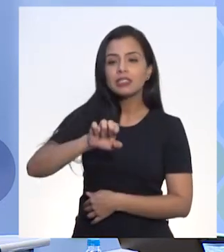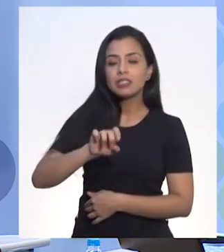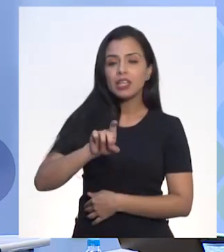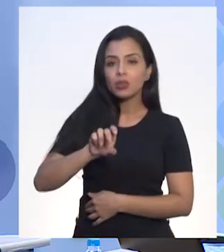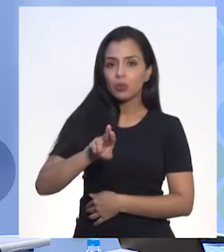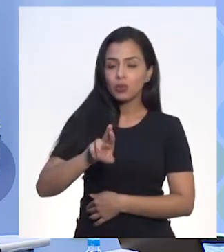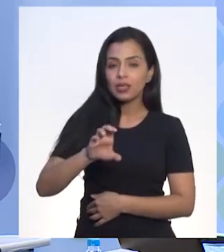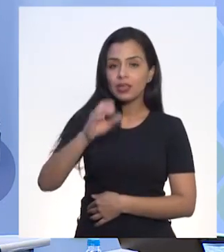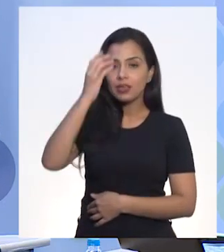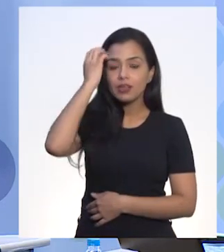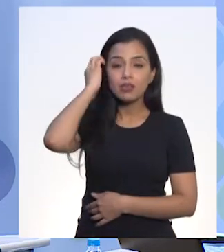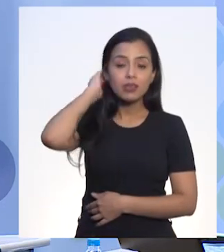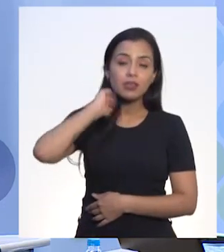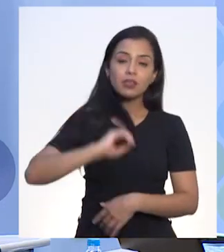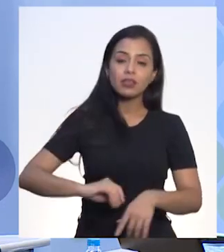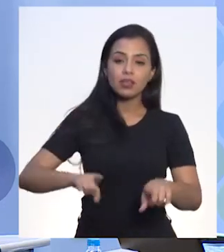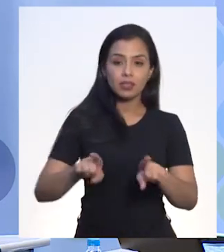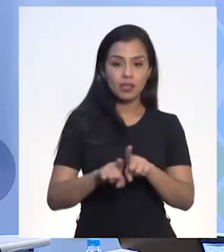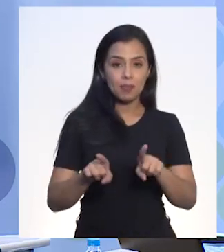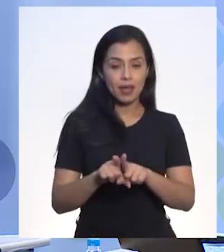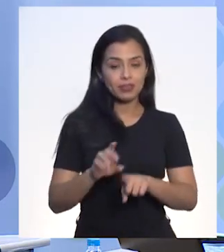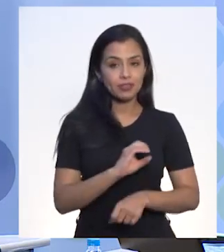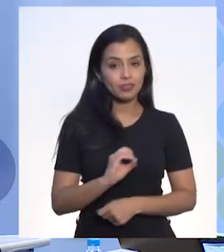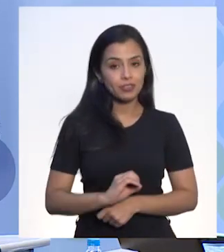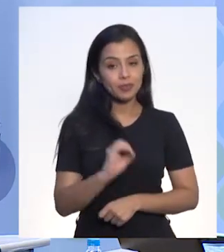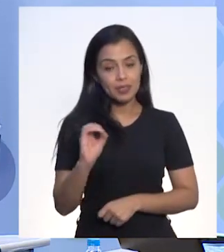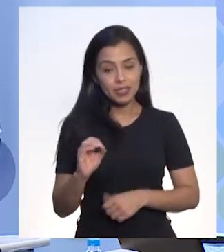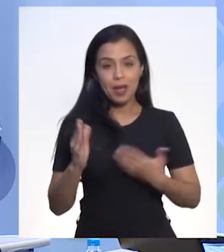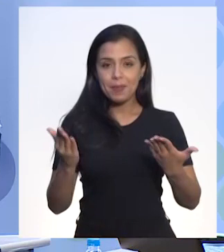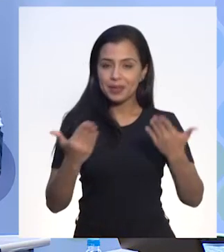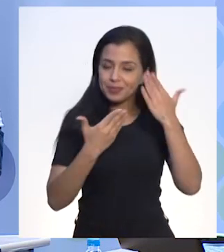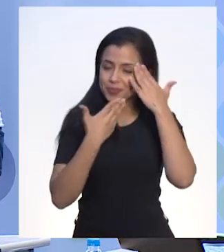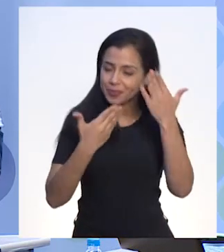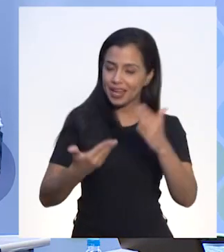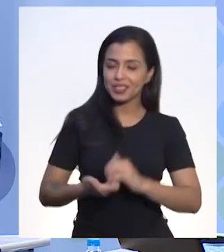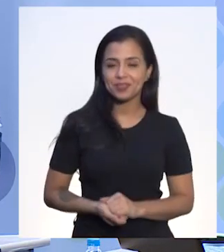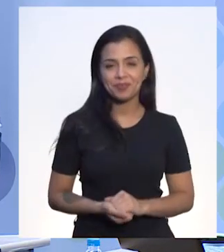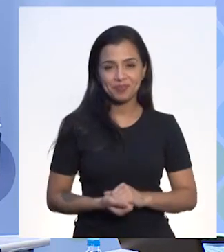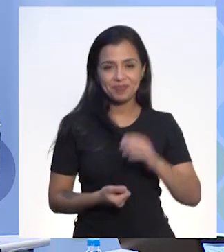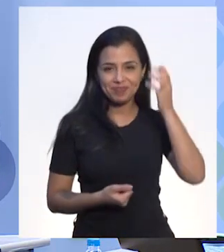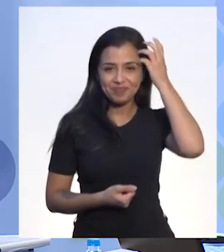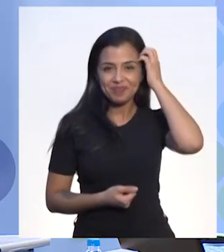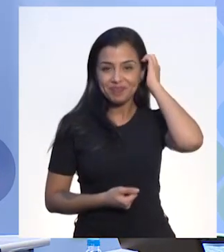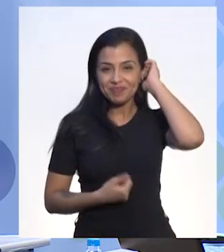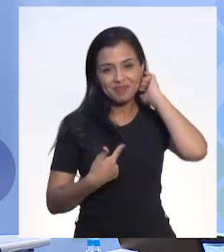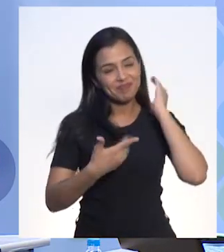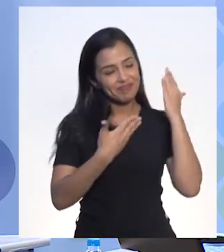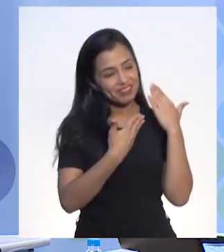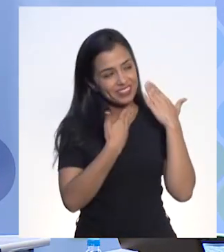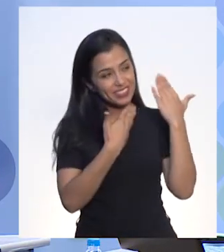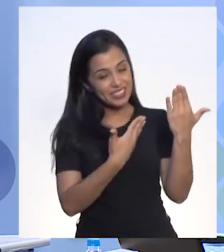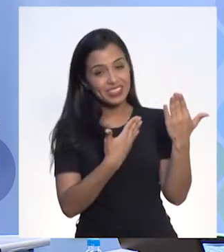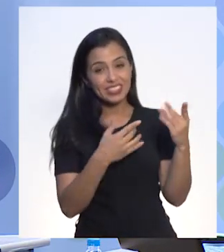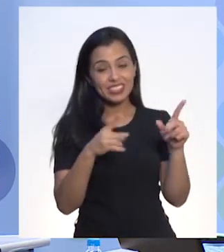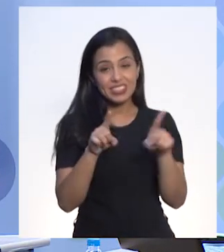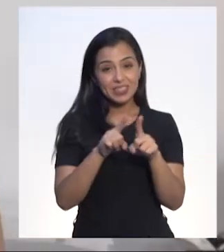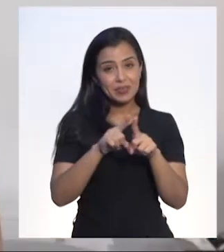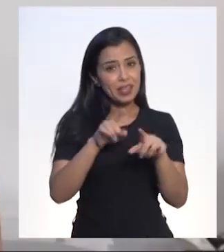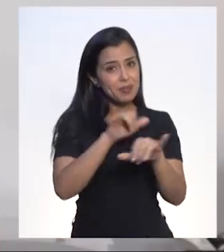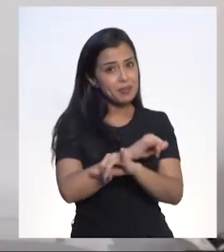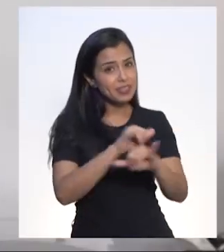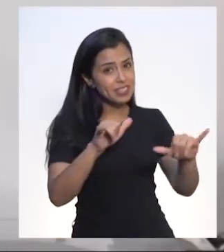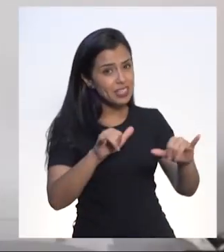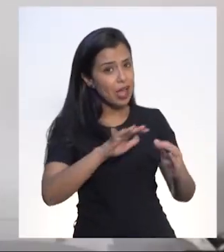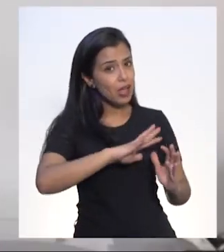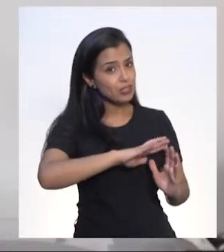fica difícil a gente fazer esse trabalho conjunto, mas mesmo assim, obrigado. Eu que agradeço, professor, e aquela mensagem, a